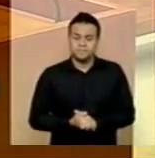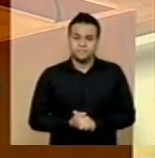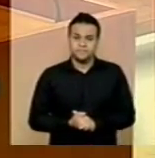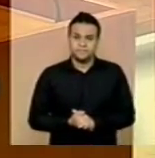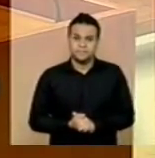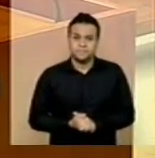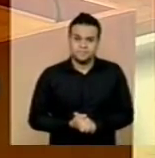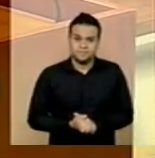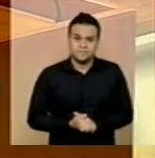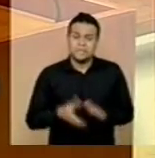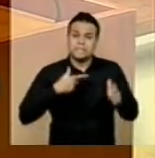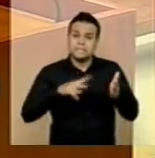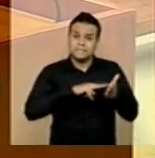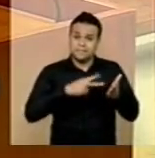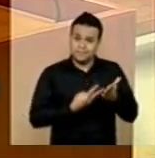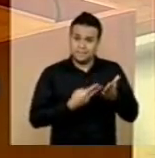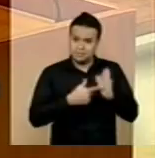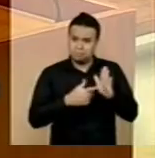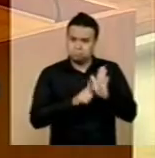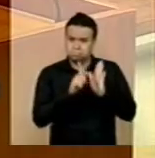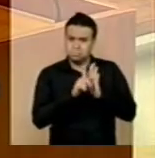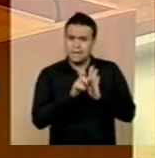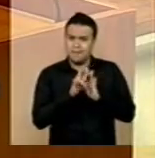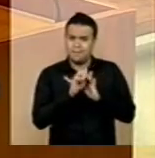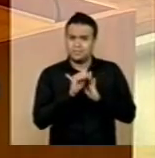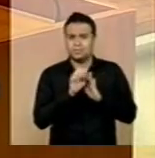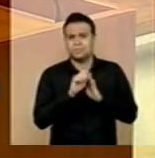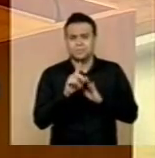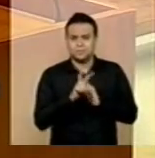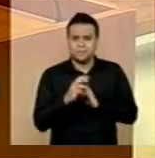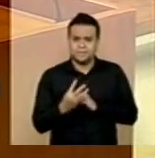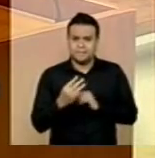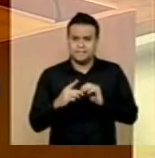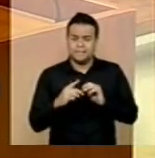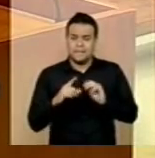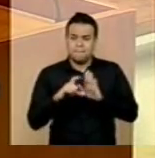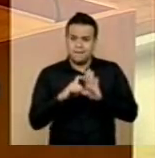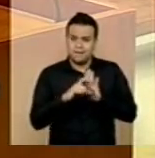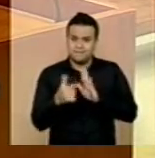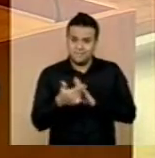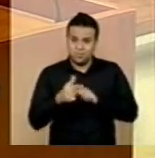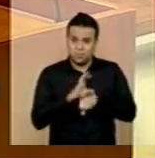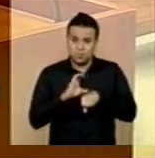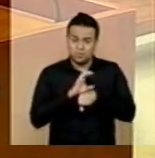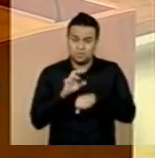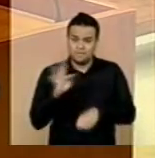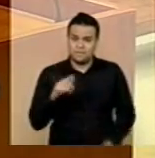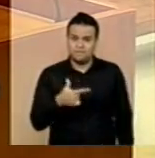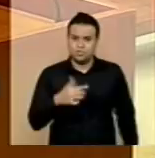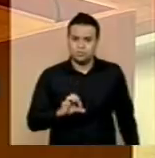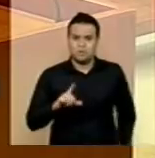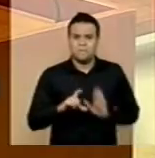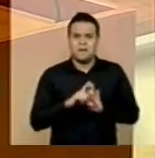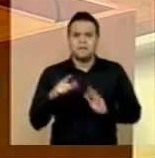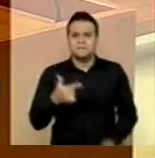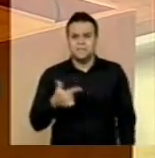De acordo com a interpretação gramatical do 53, parágrafo 2º da Constituição Federal, do 29, parágrafo 2º